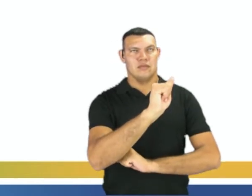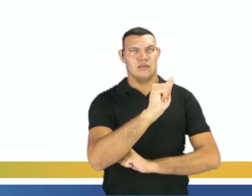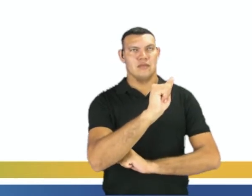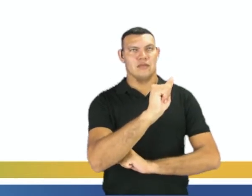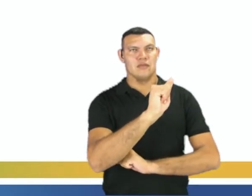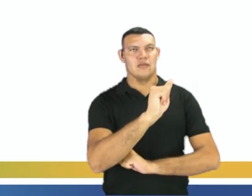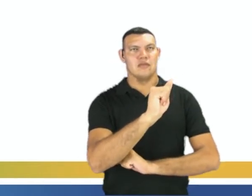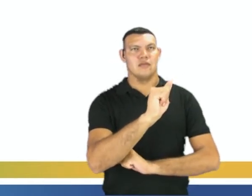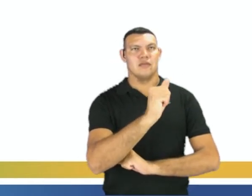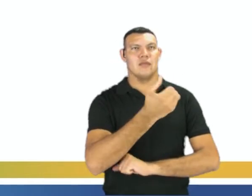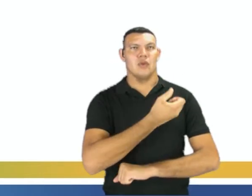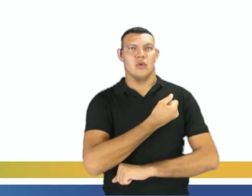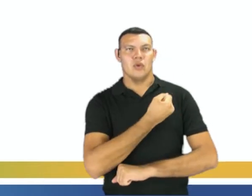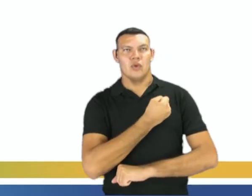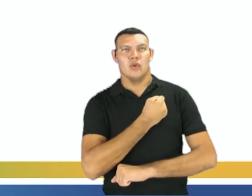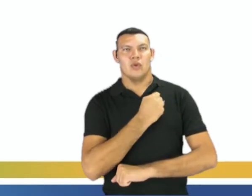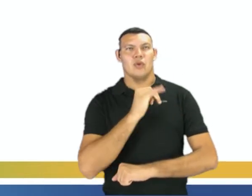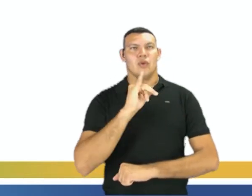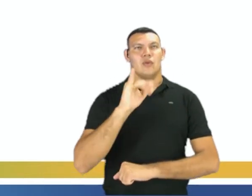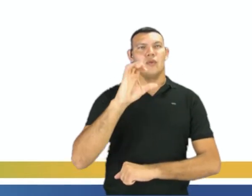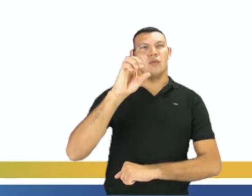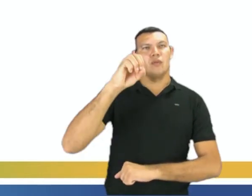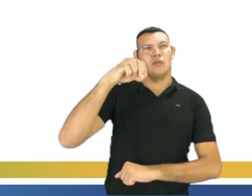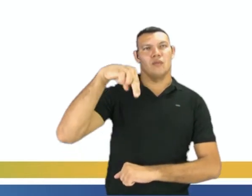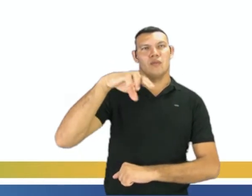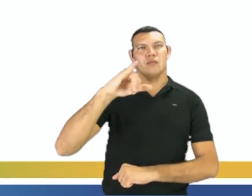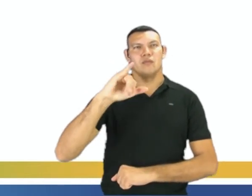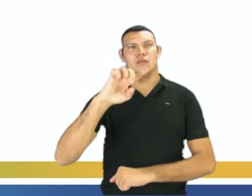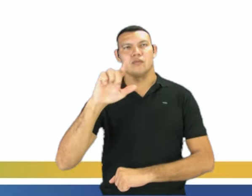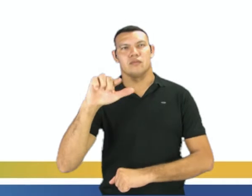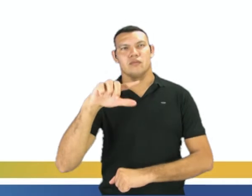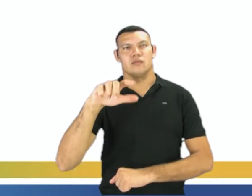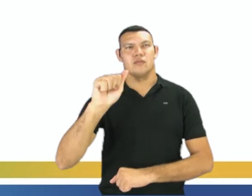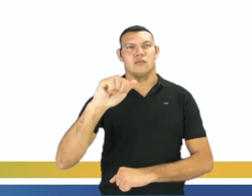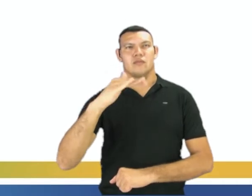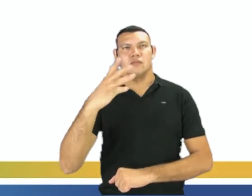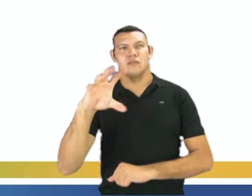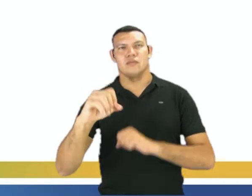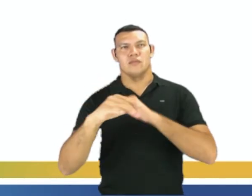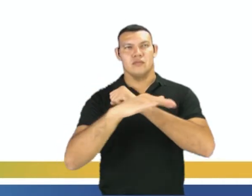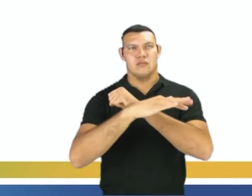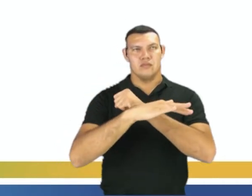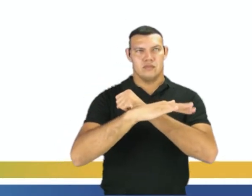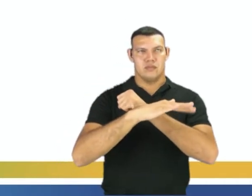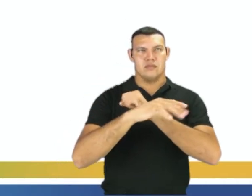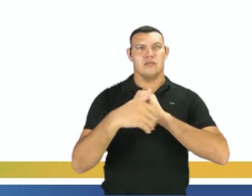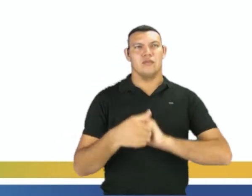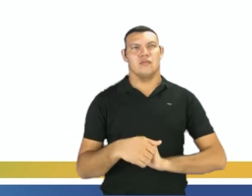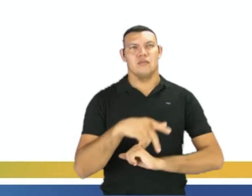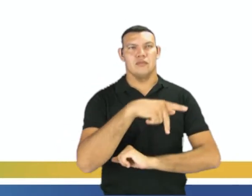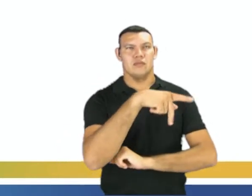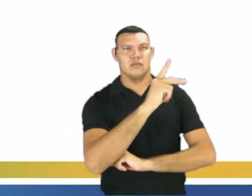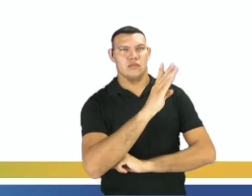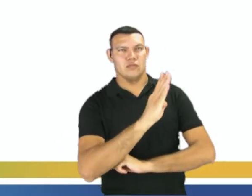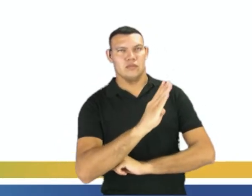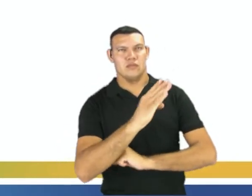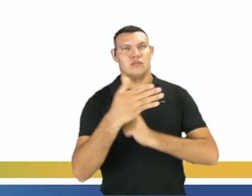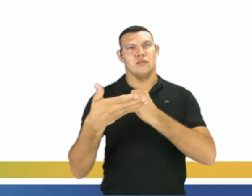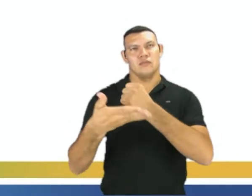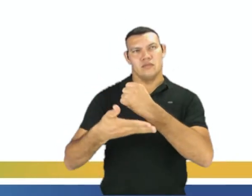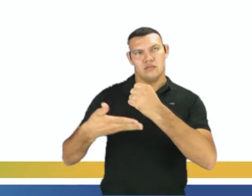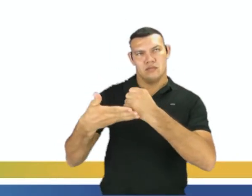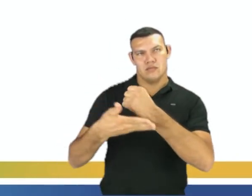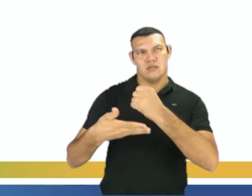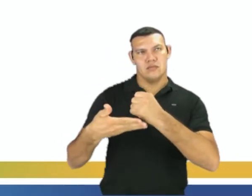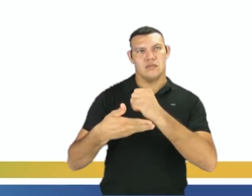estar utilizando o Ka. Quando a gente estiver falando da dissociação das bases, a gente pode utilizar Kb. E quando a